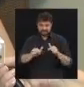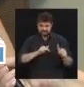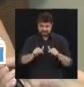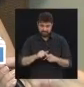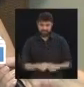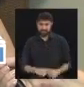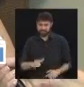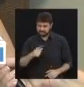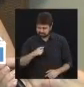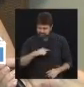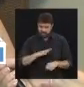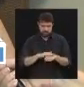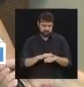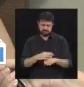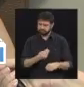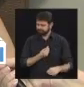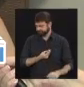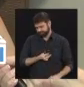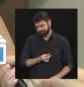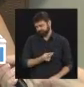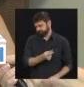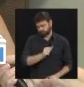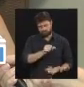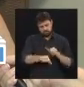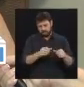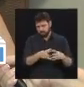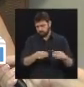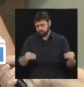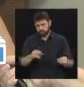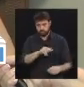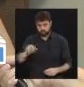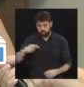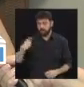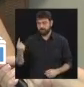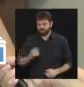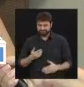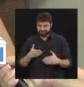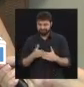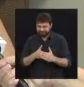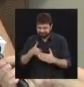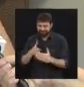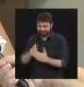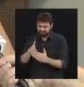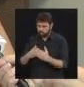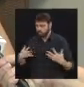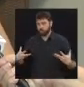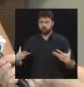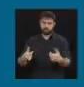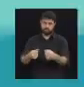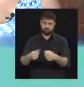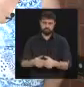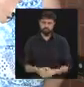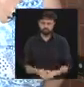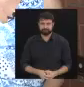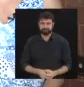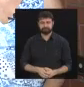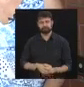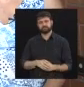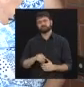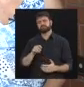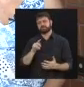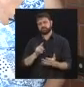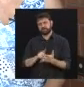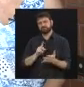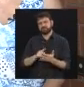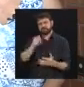aceitação de que é irreversível o quadro dela, né, porque limitações todos temos, cada um tem a sua limitação.